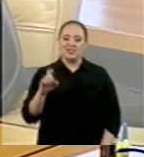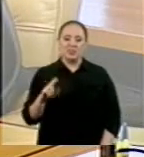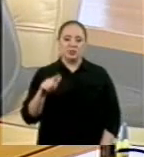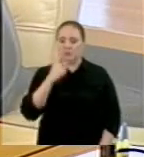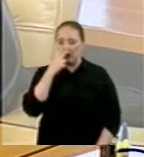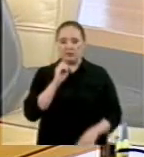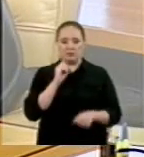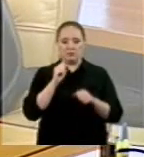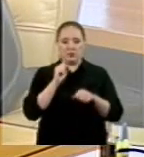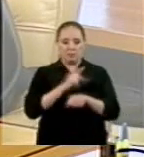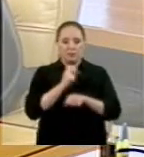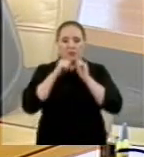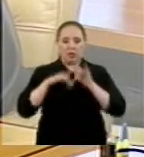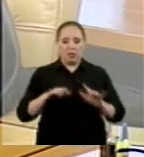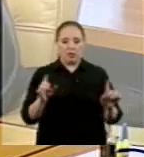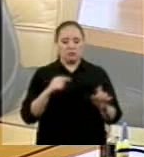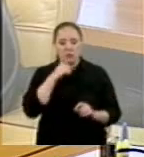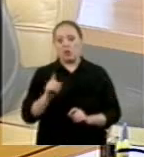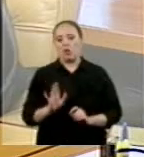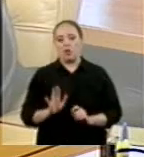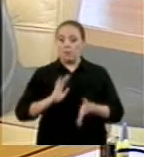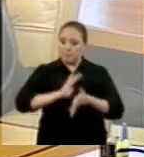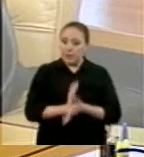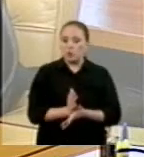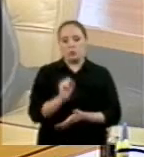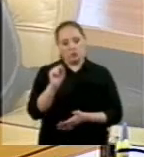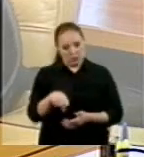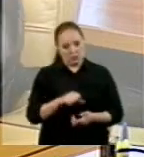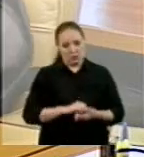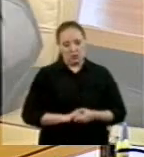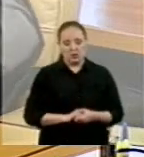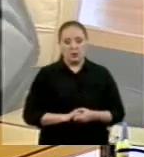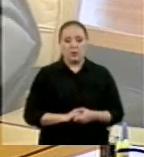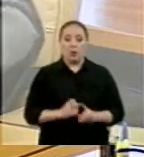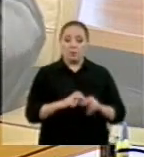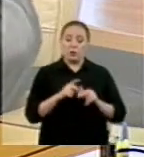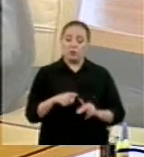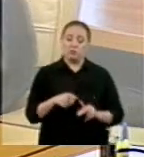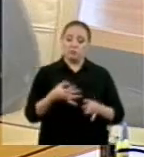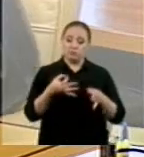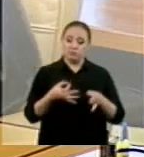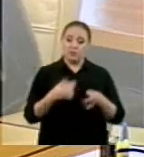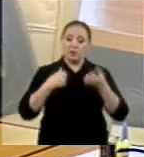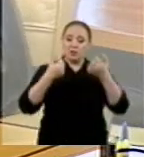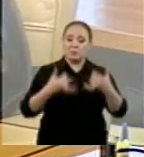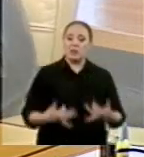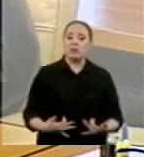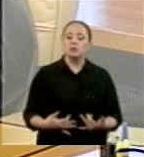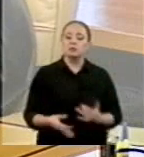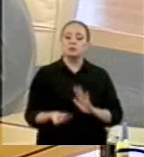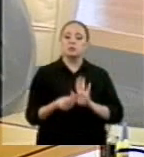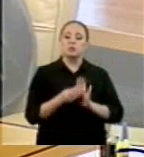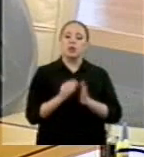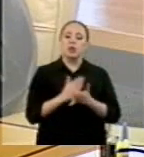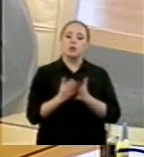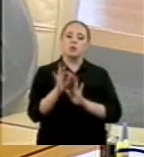ninguém, o preconceito sim. Por isso, nessa direção, cito trecho das lições